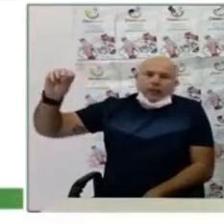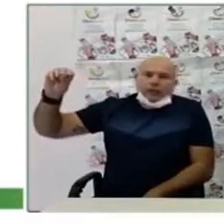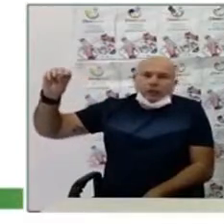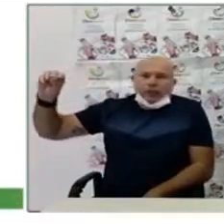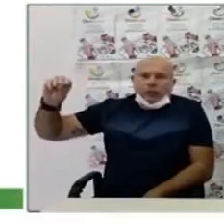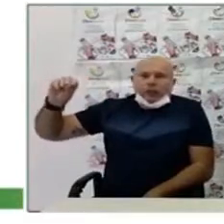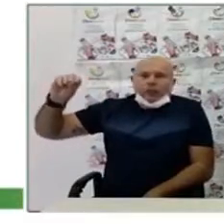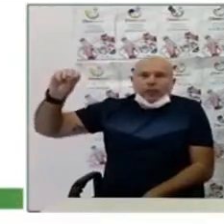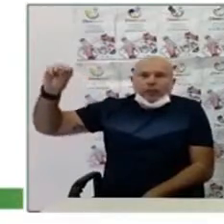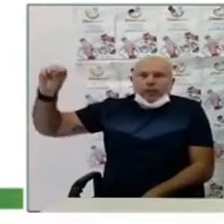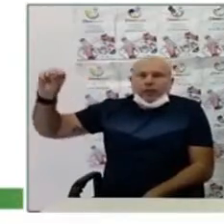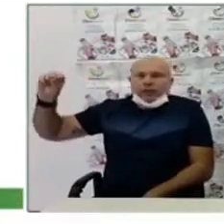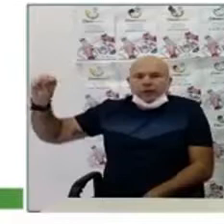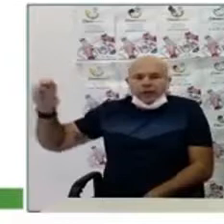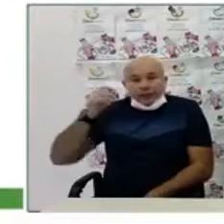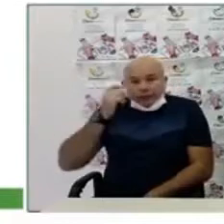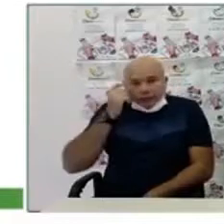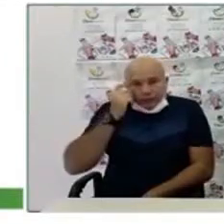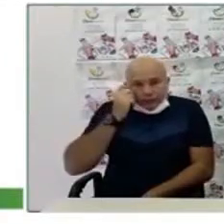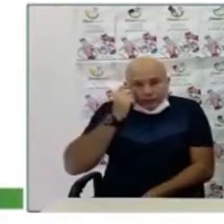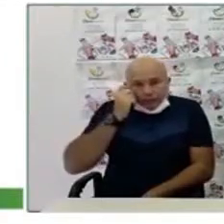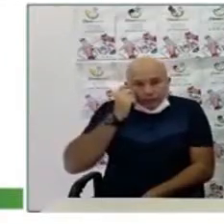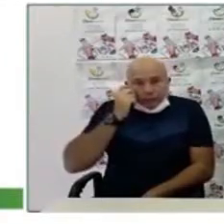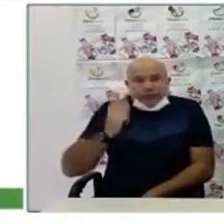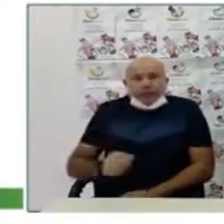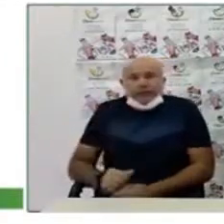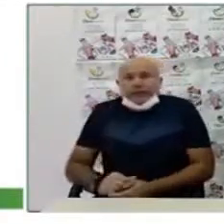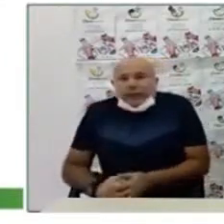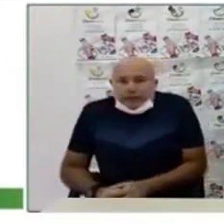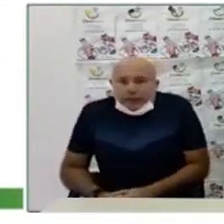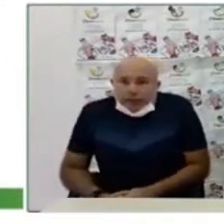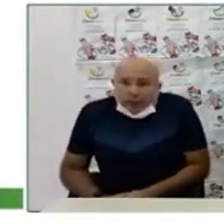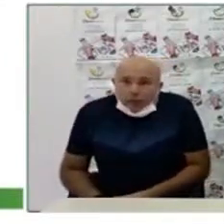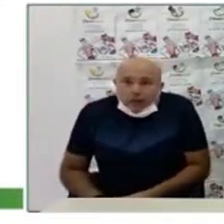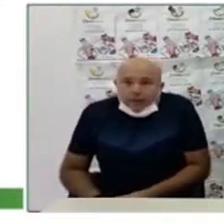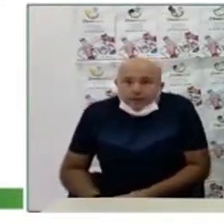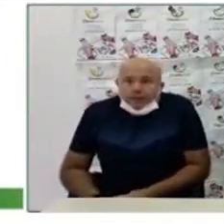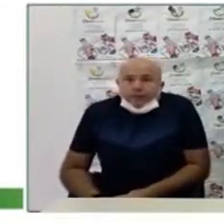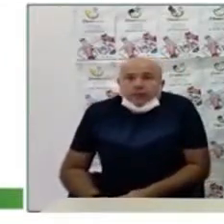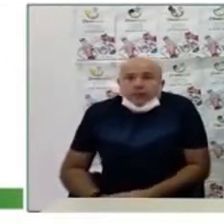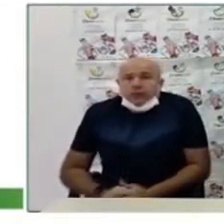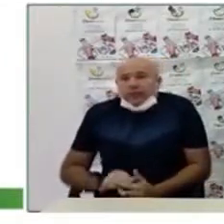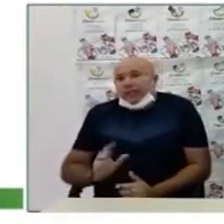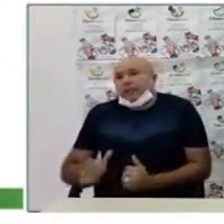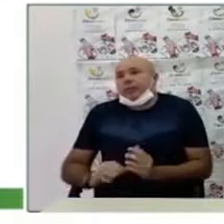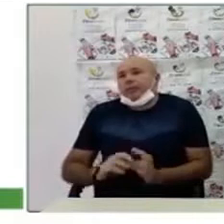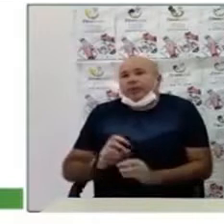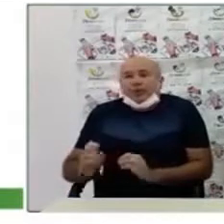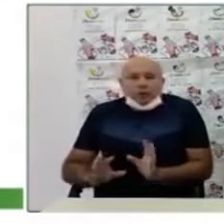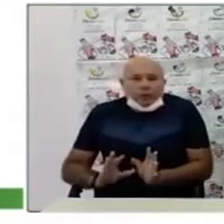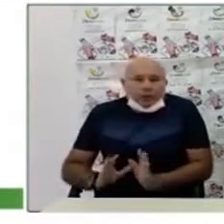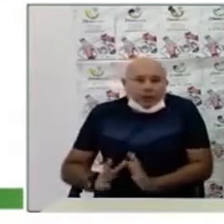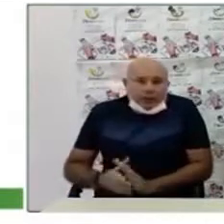emitirem luz em comprimentos de ondas diferentes? O que é que vocês acham? Fica aí a dúvida. Se quiser responder, pode